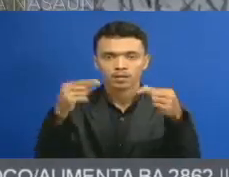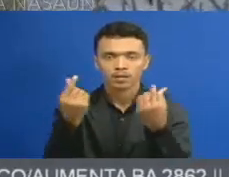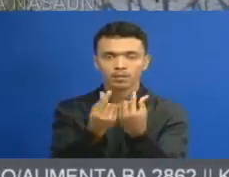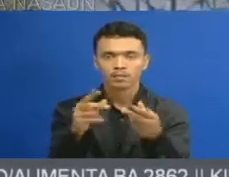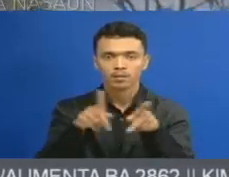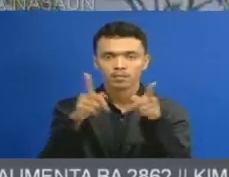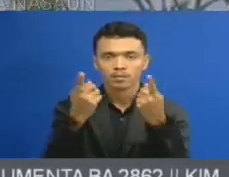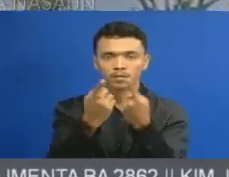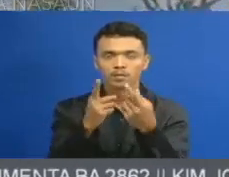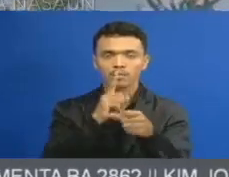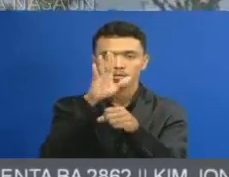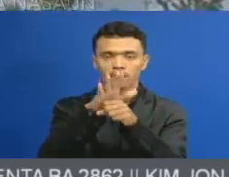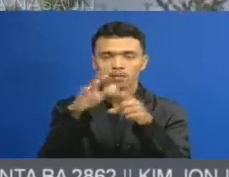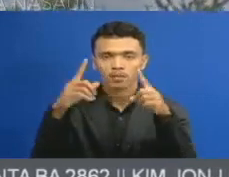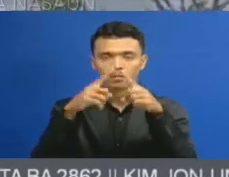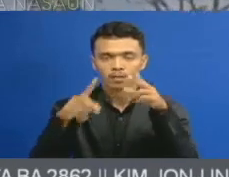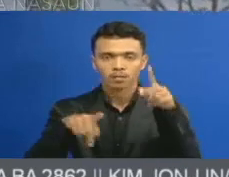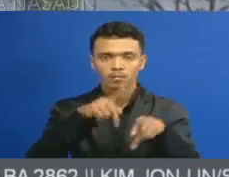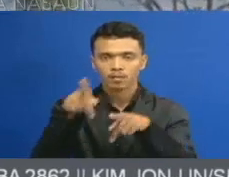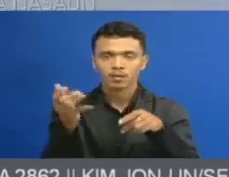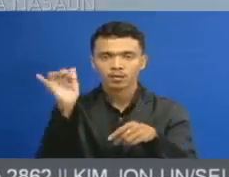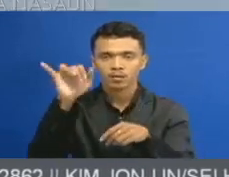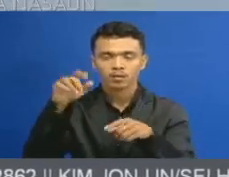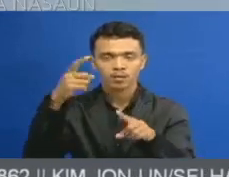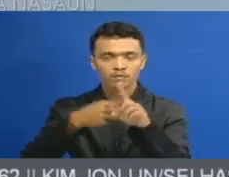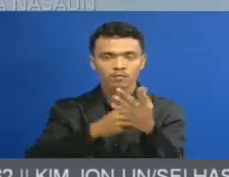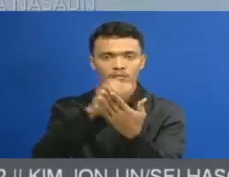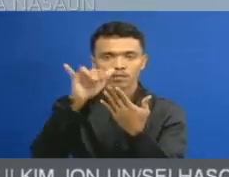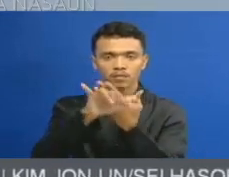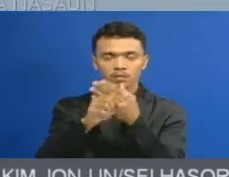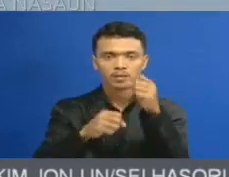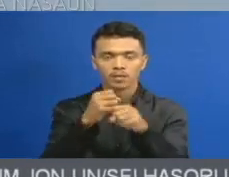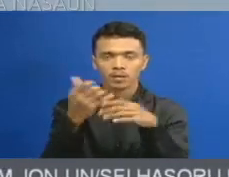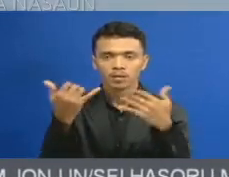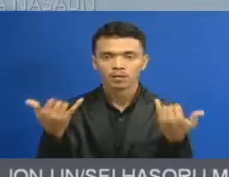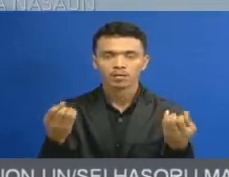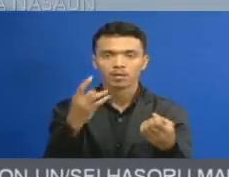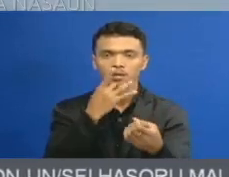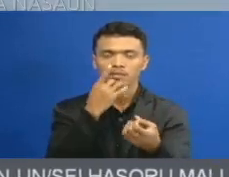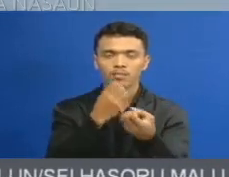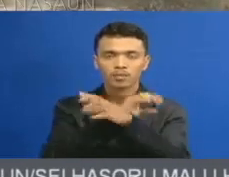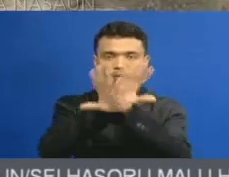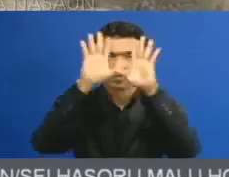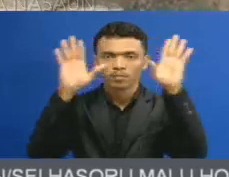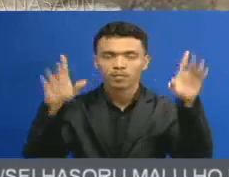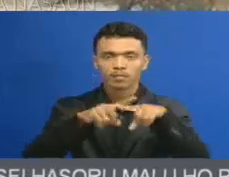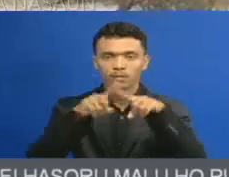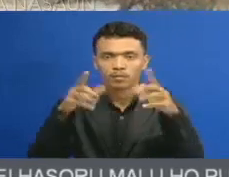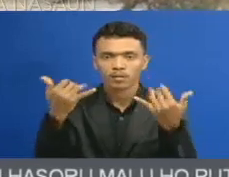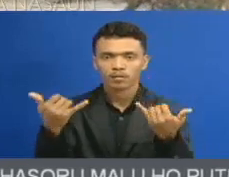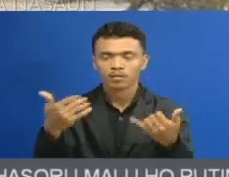Sandobe promete ona ba comunidade sira katak fulan julho tinang ne ahi silakan mai beto agora sedau klakan. Sudet kona